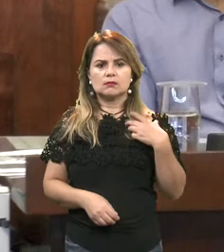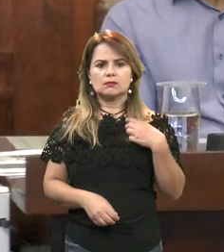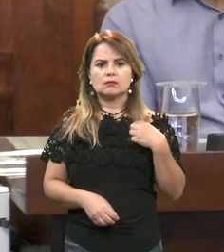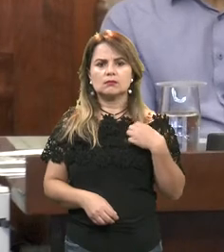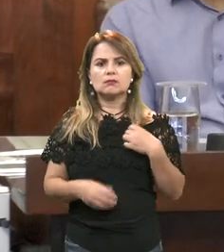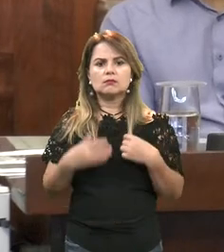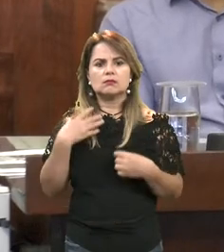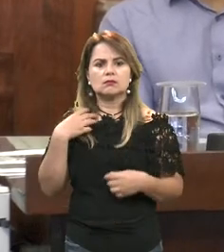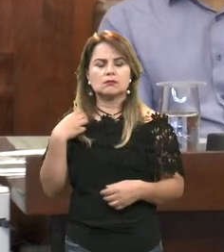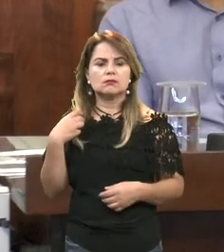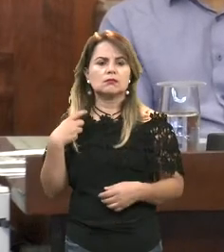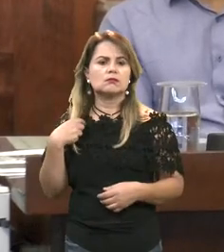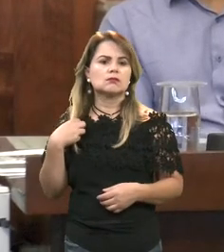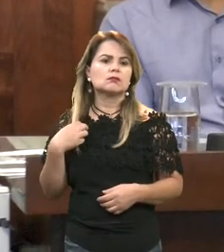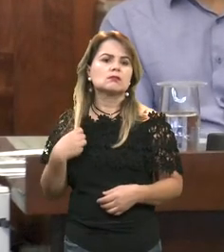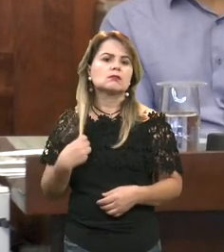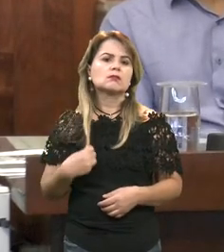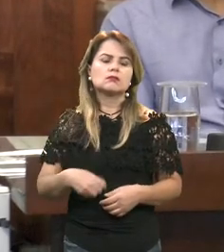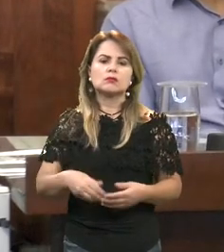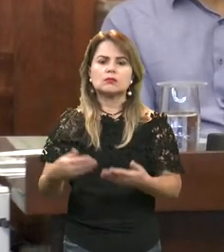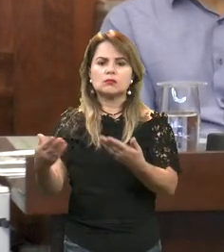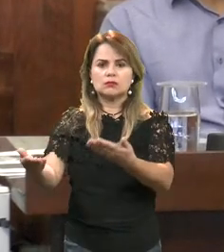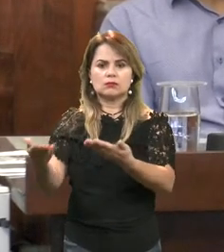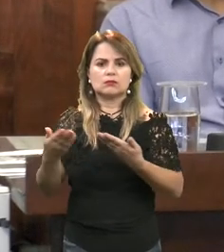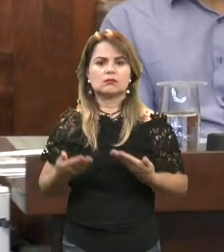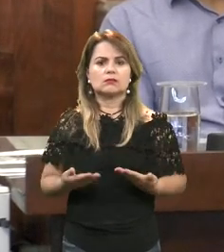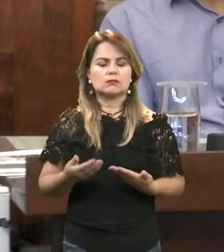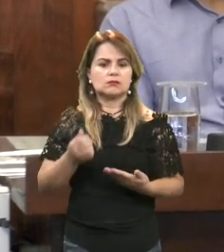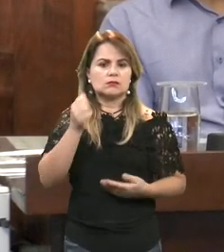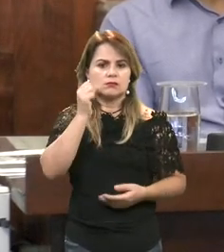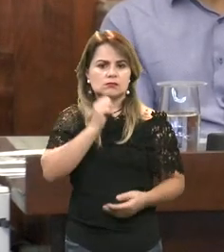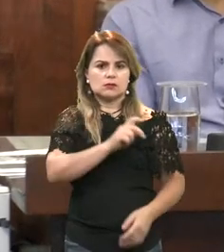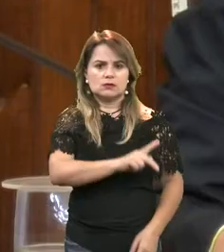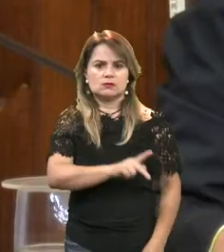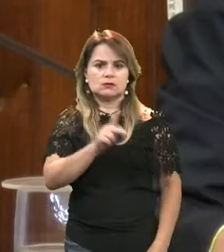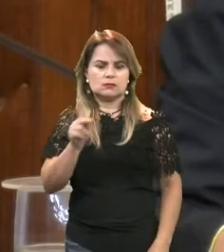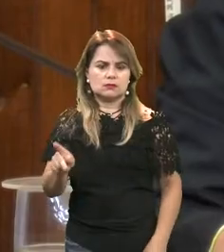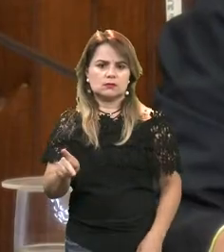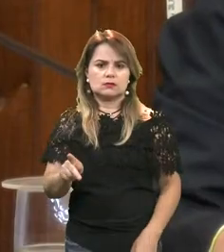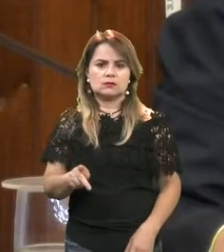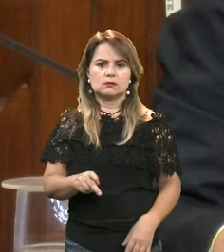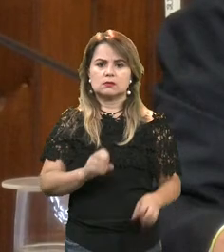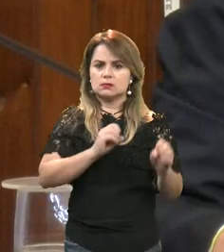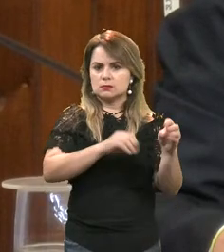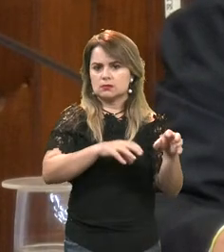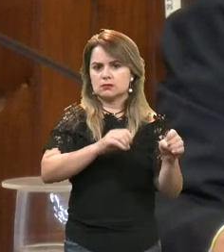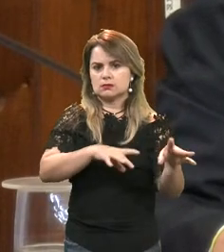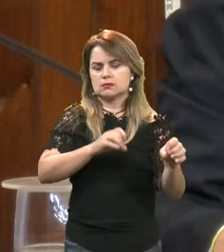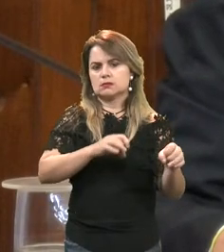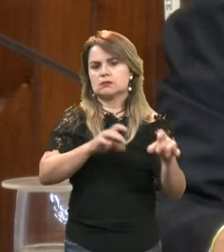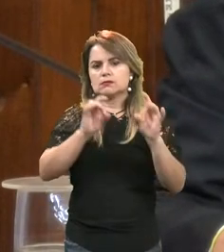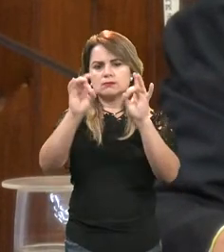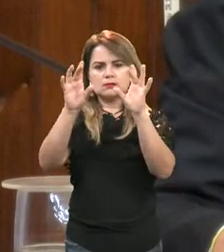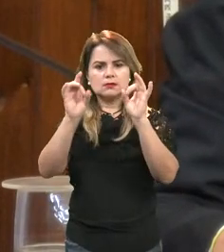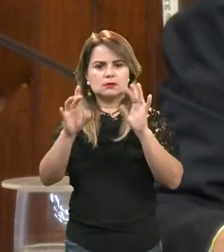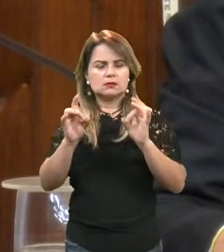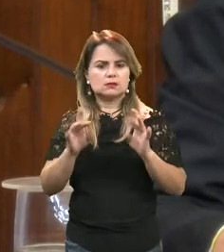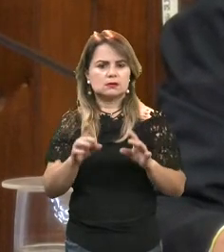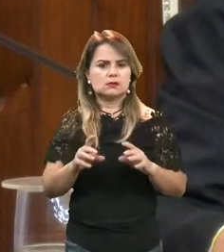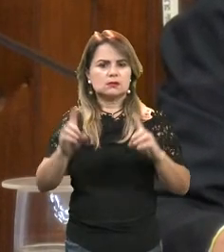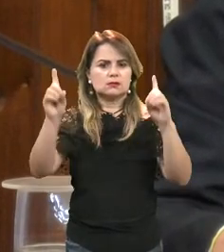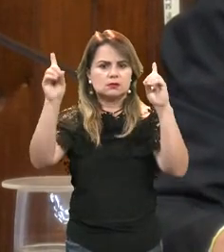Convido a senhora Regiane Ferreira, professora de Educação Especial, Sala de Recursos,